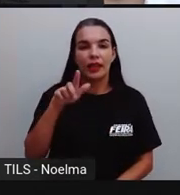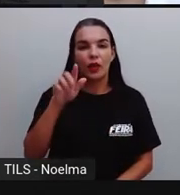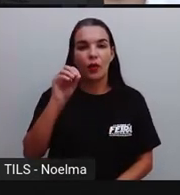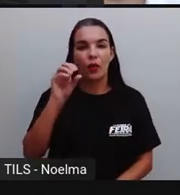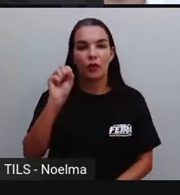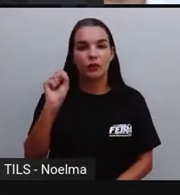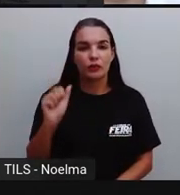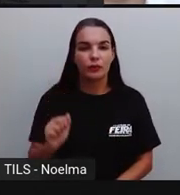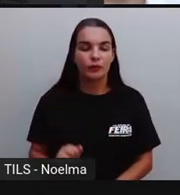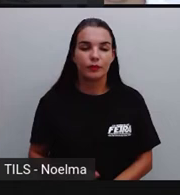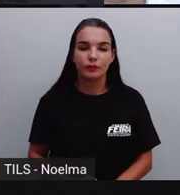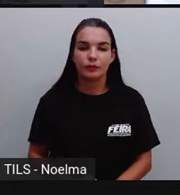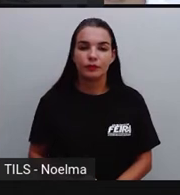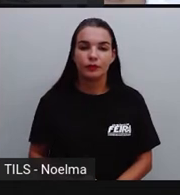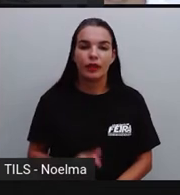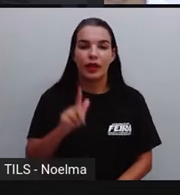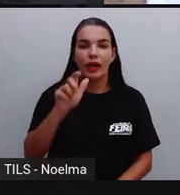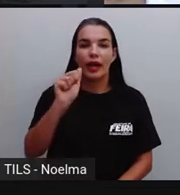dengoso,